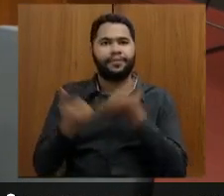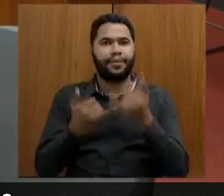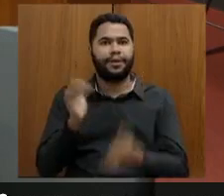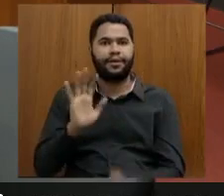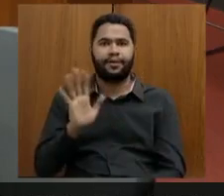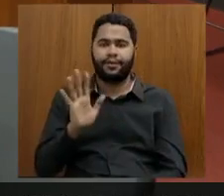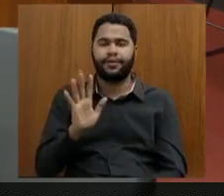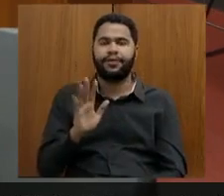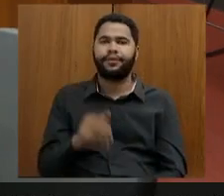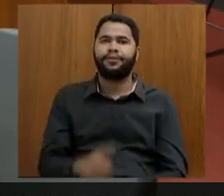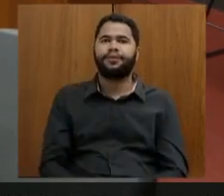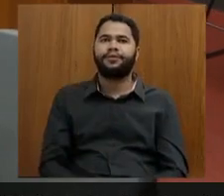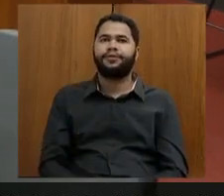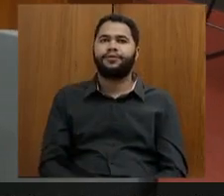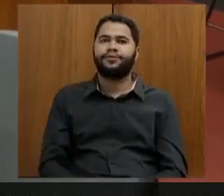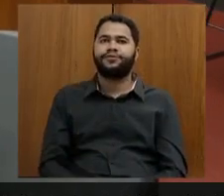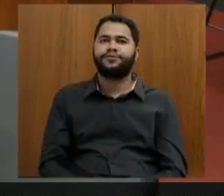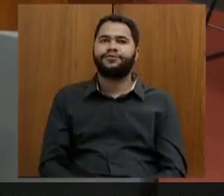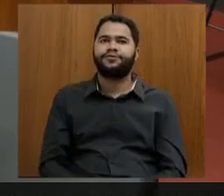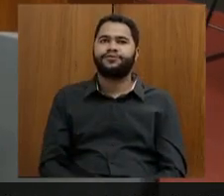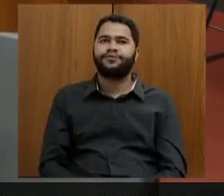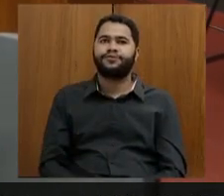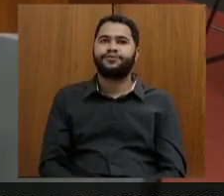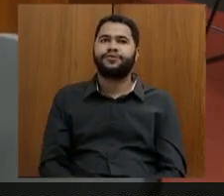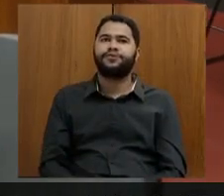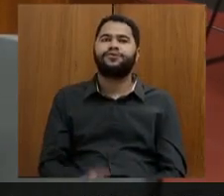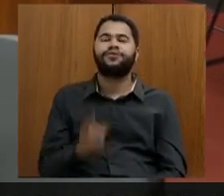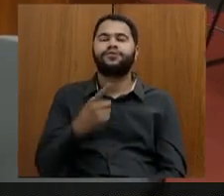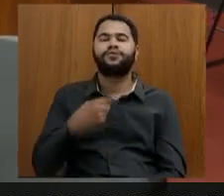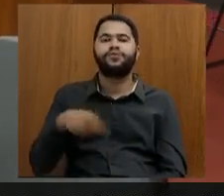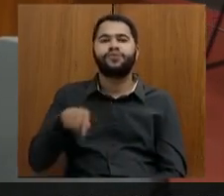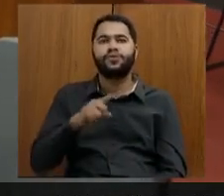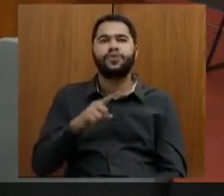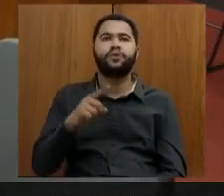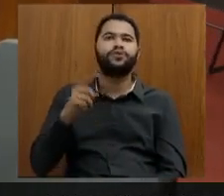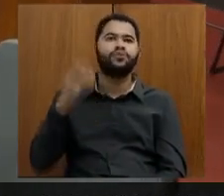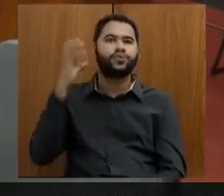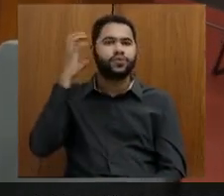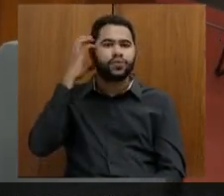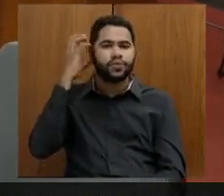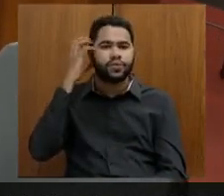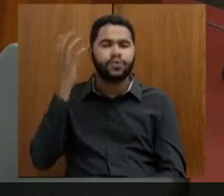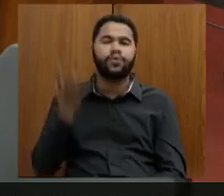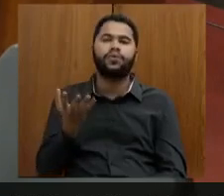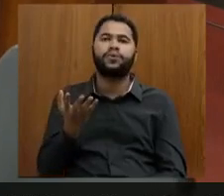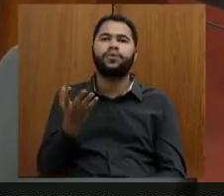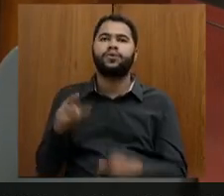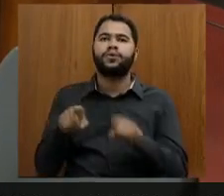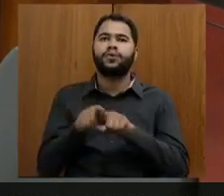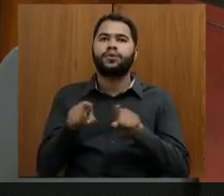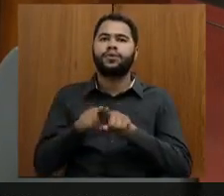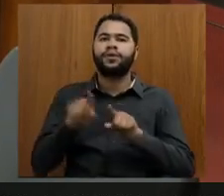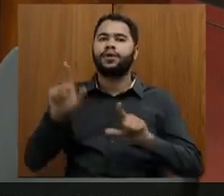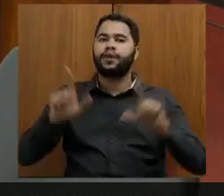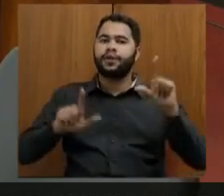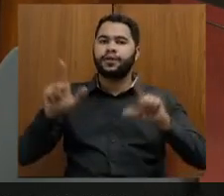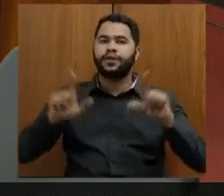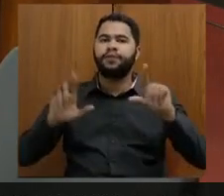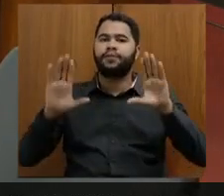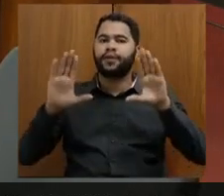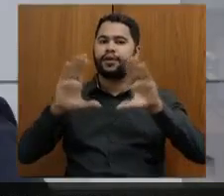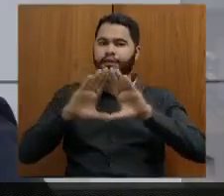não hein Rodrigues não trabalham doido nosso som a querida TV Assembleia